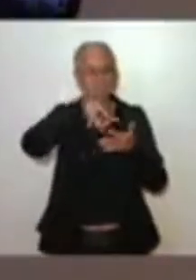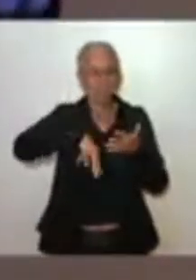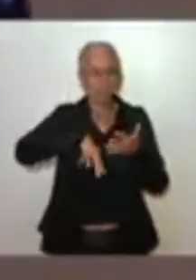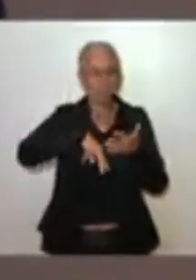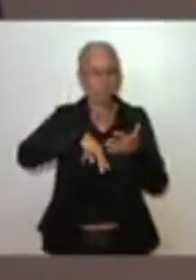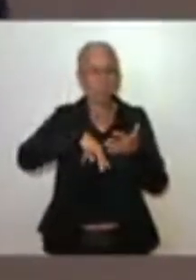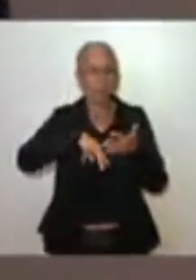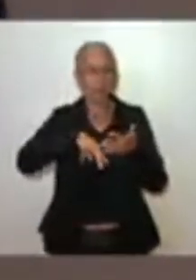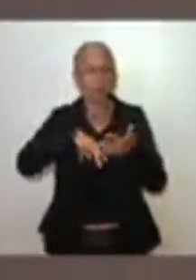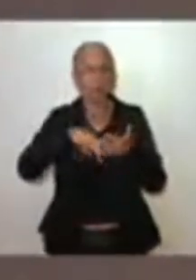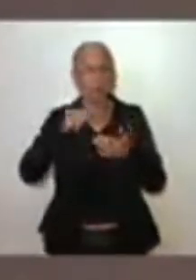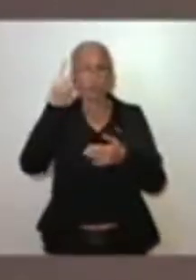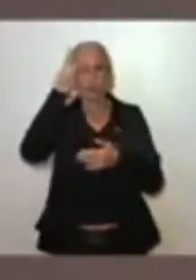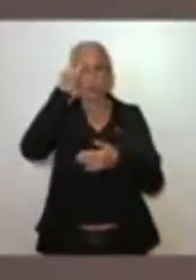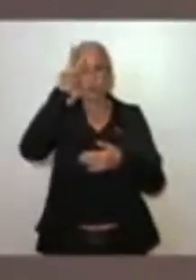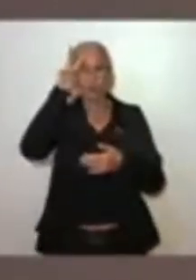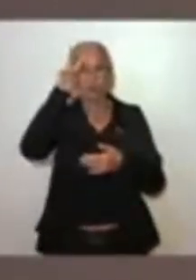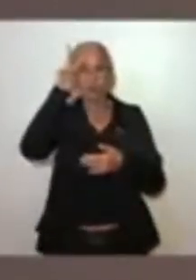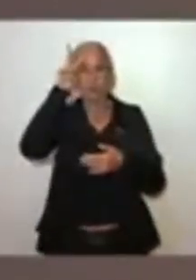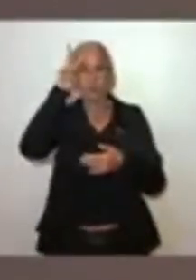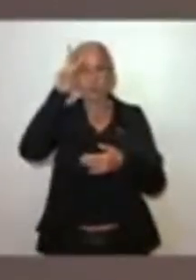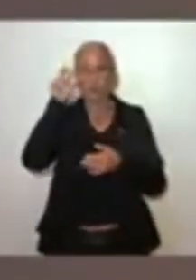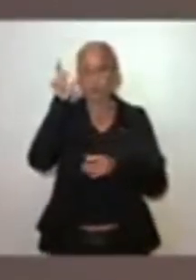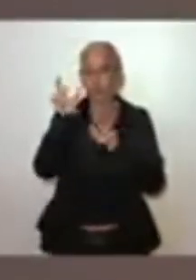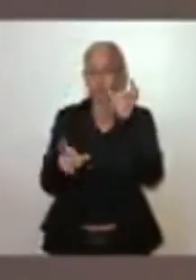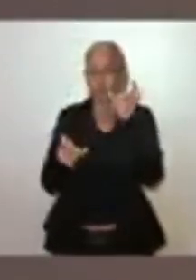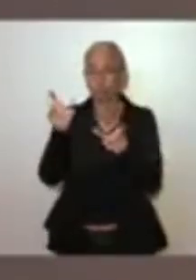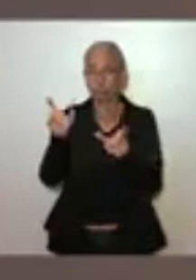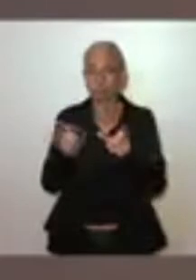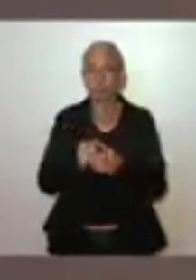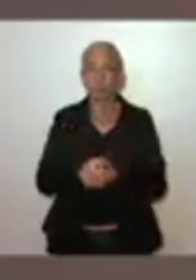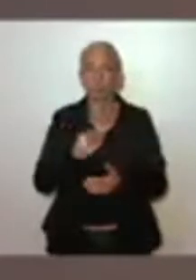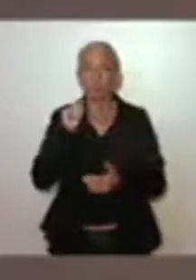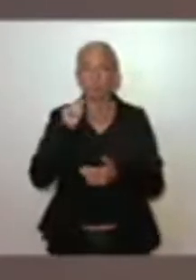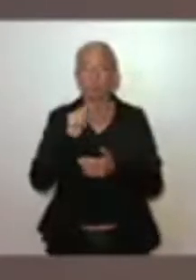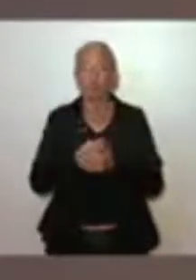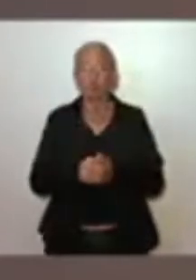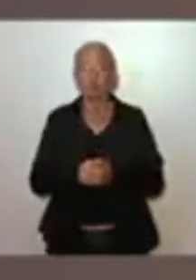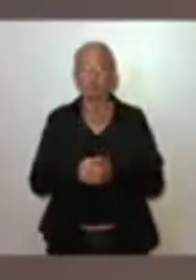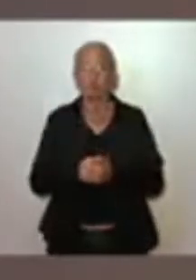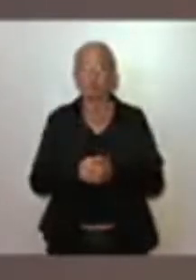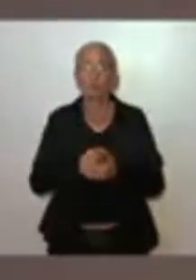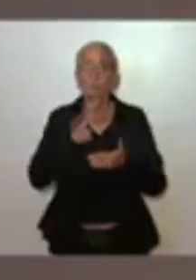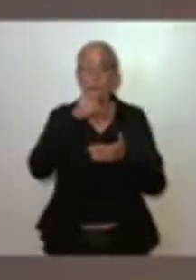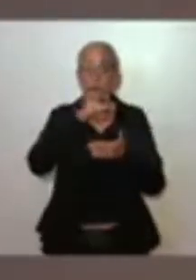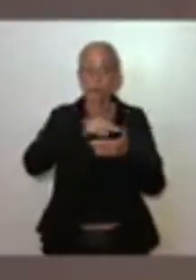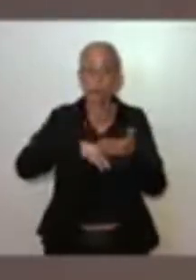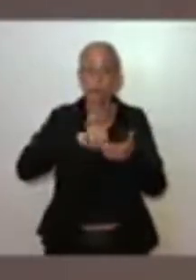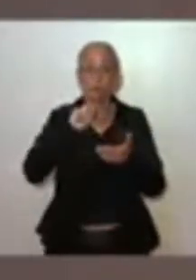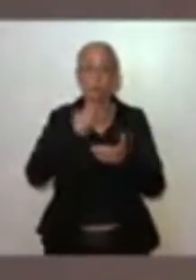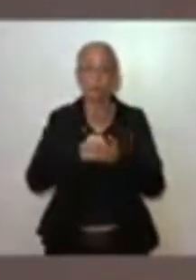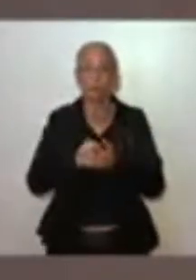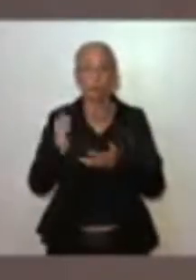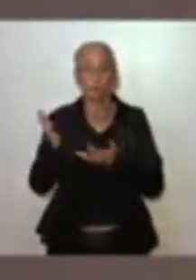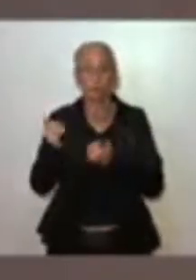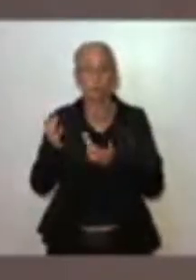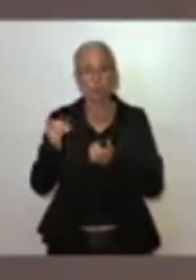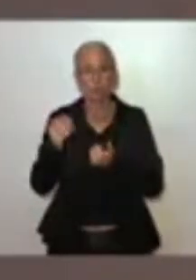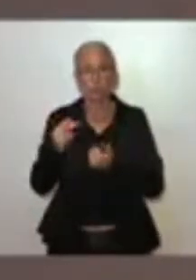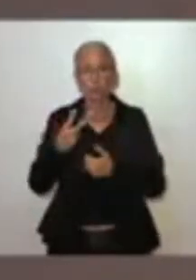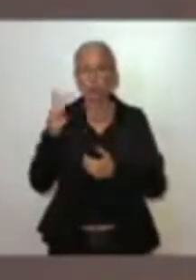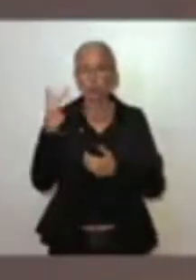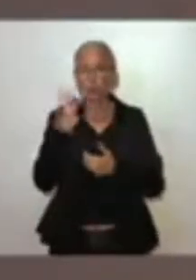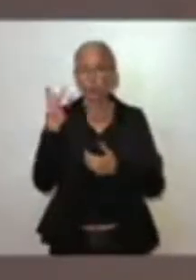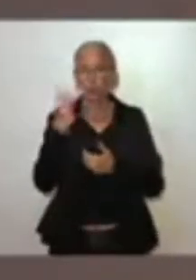original da história da humanidade e tem uma passagem que ele diz assim se uma jovem ou um jovem tiver